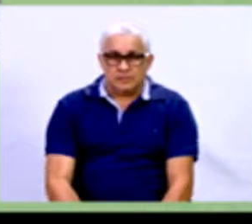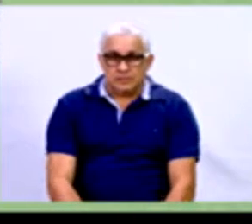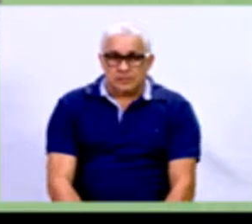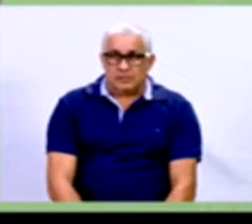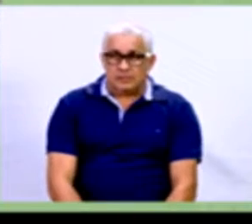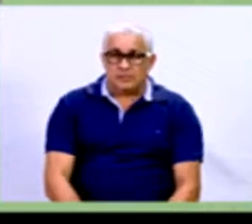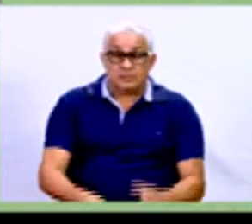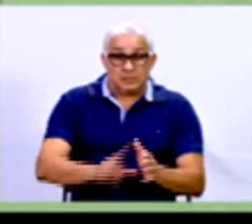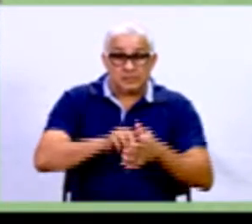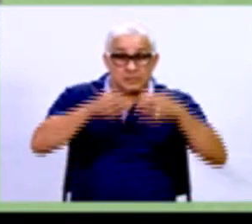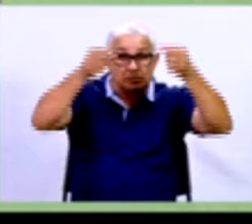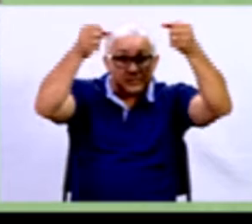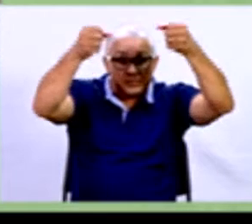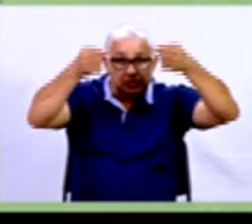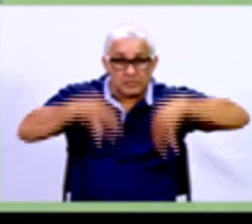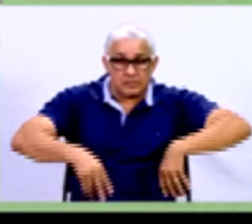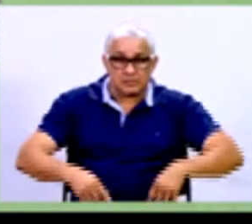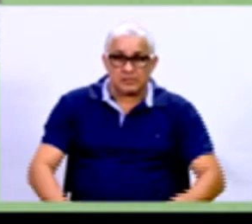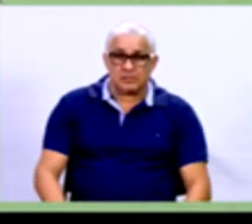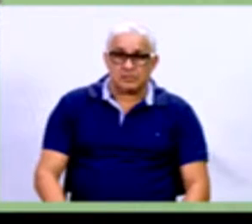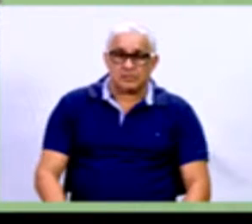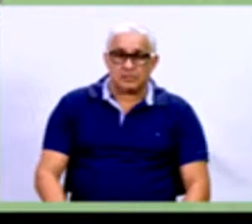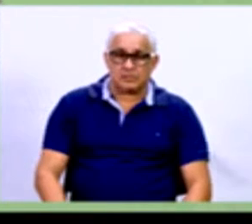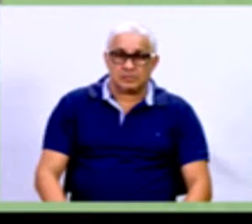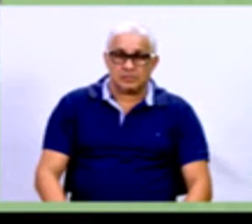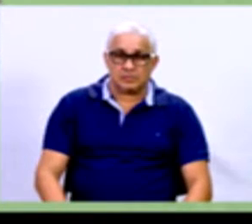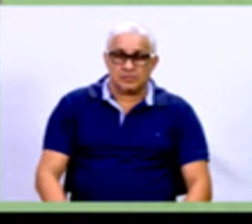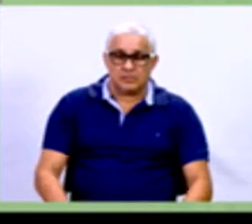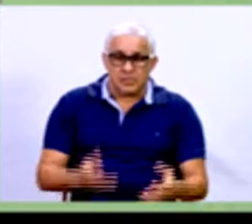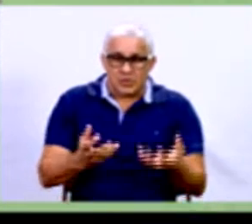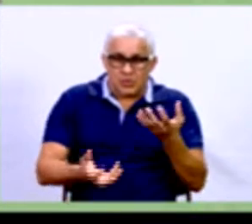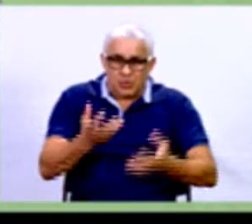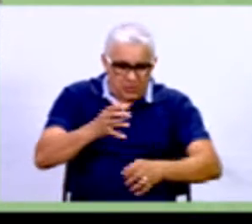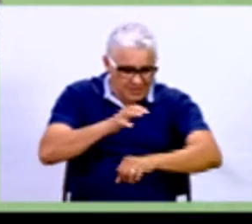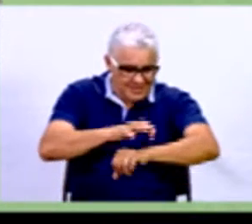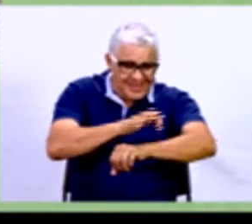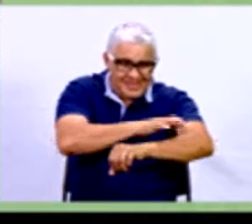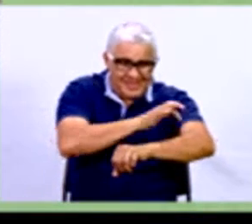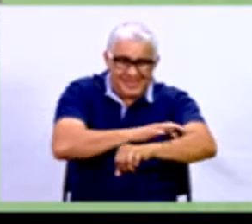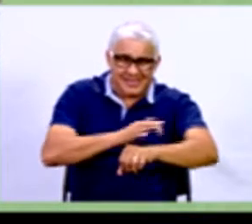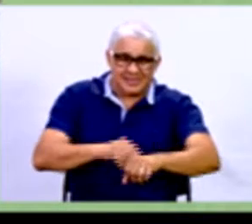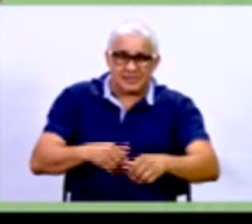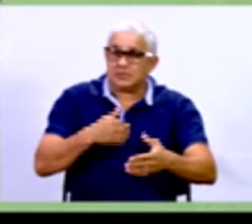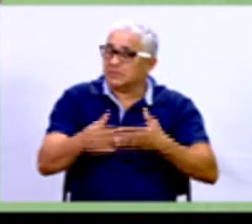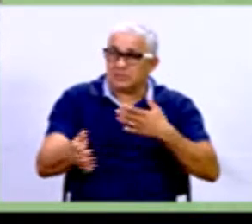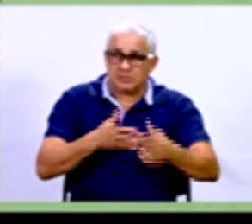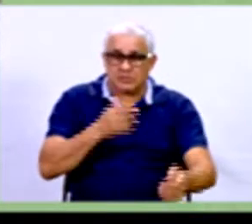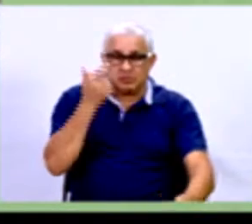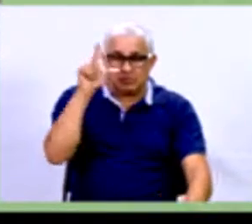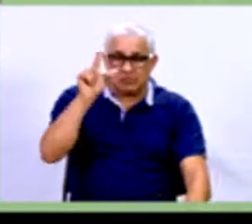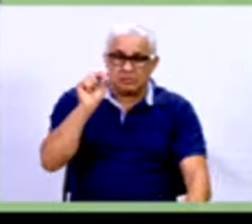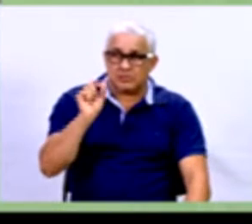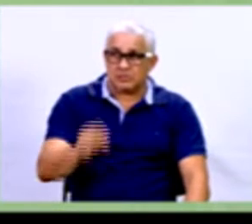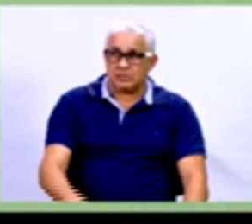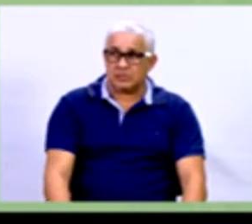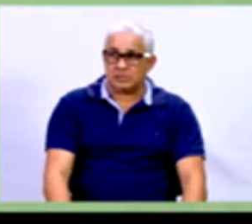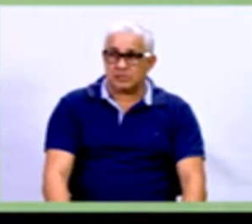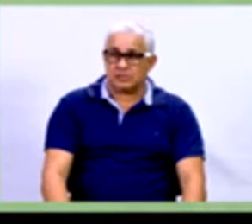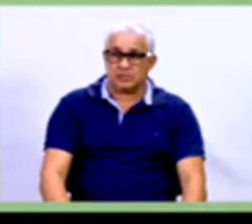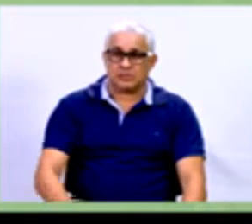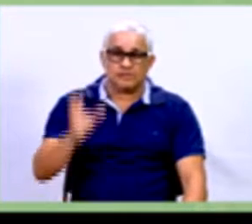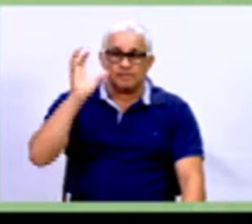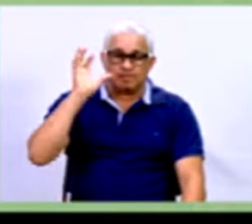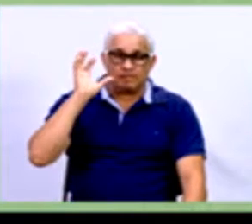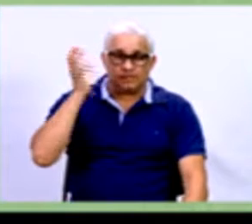Antes de falarmos sobre queimaduras, nós vamos de falarmos sobre qualquer outro